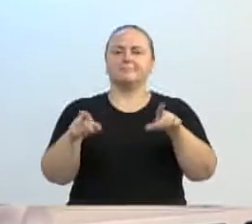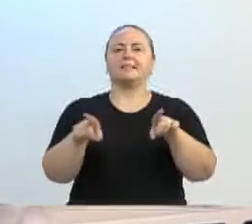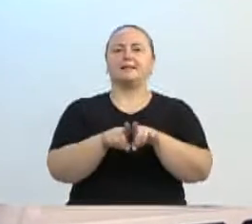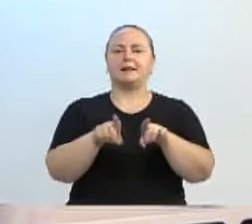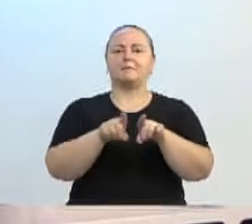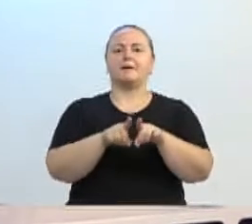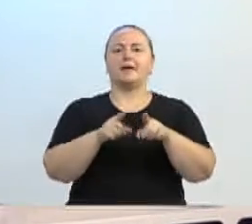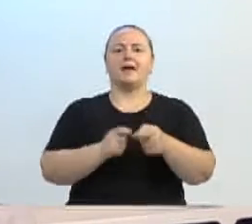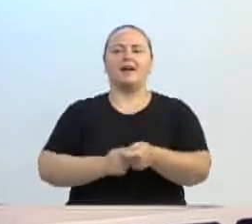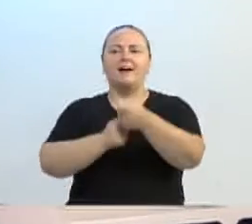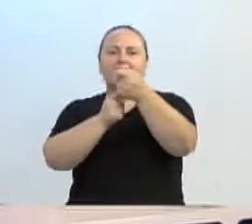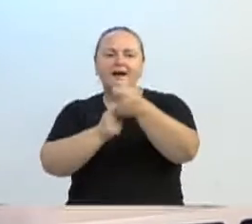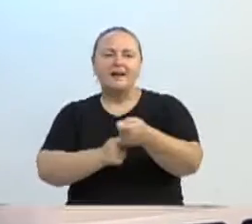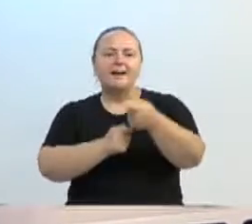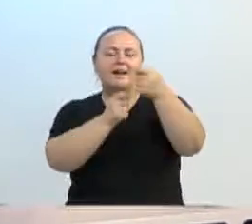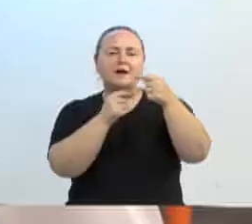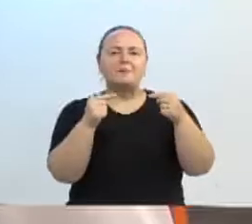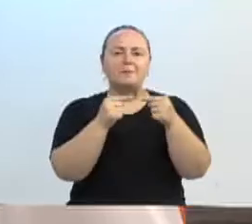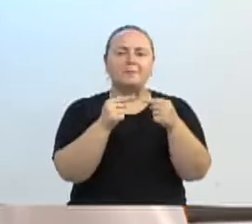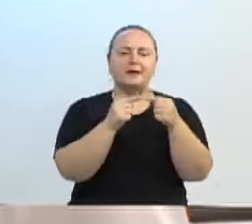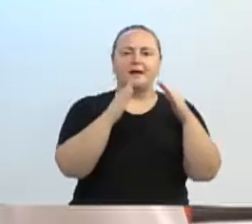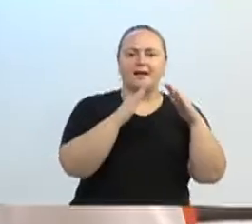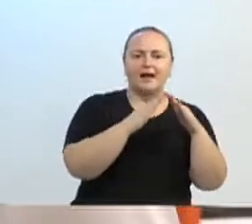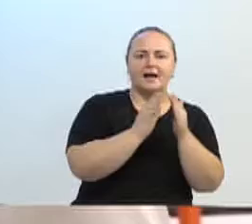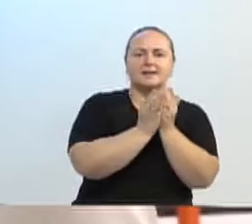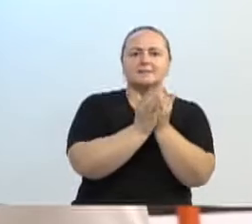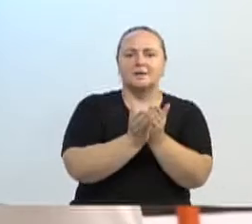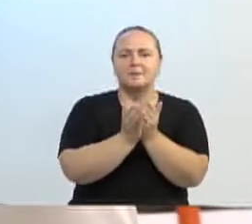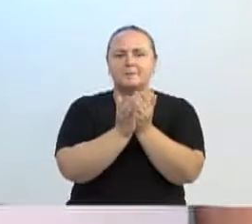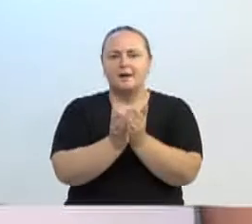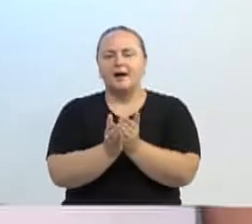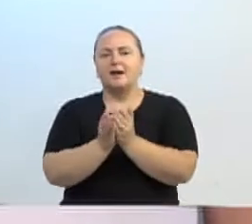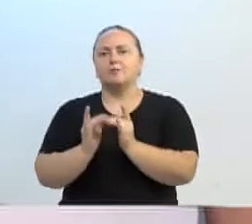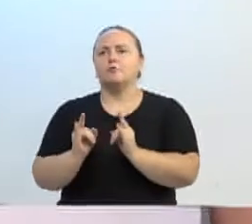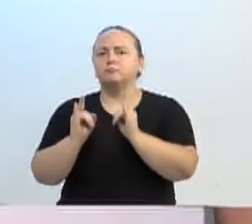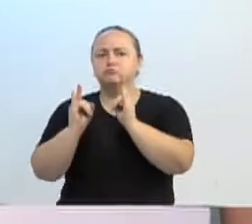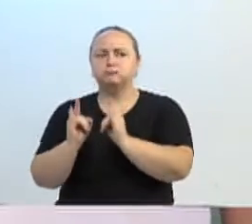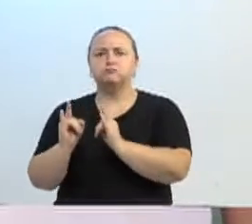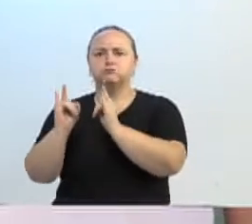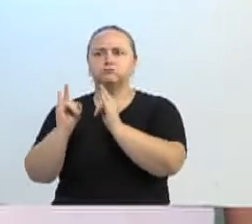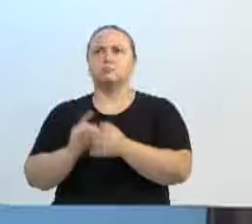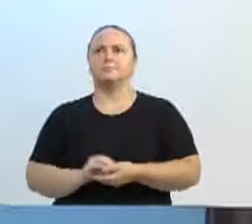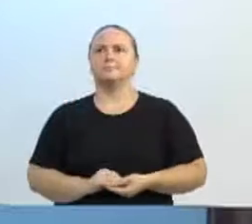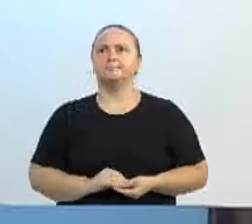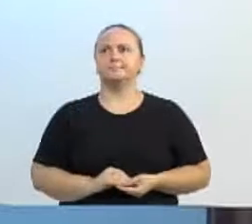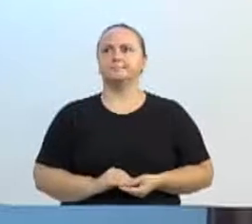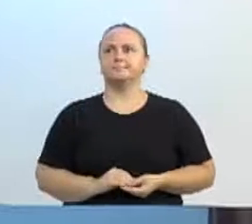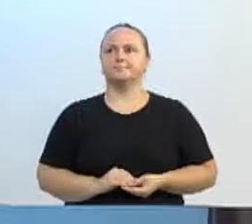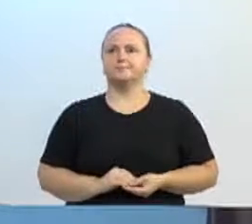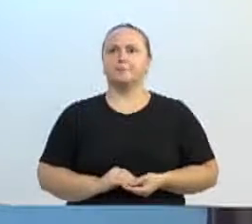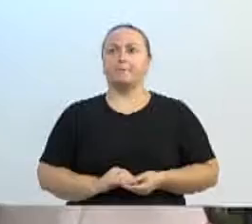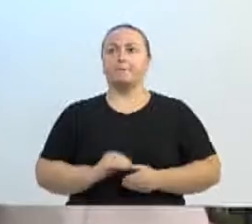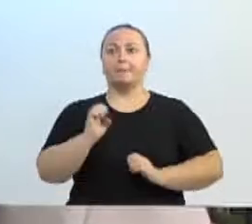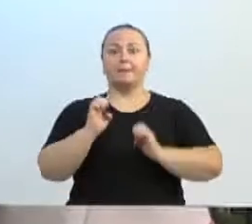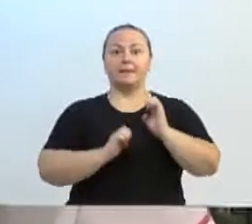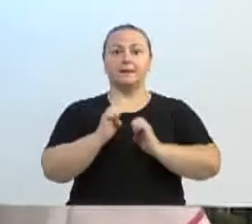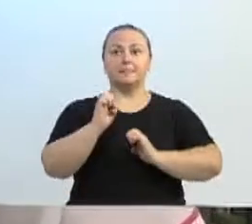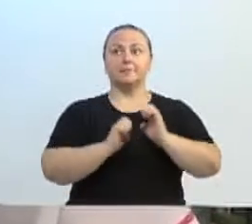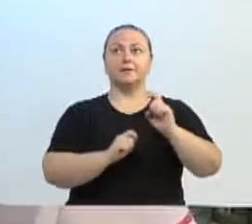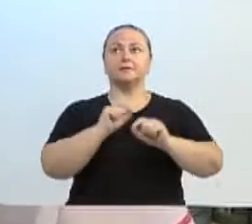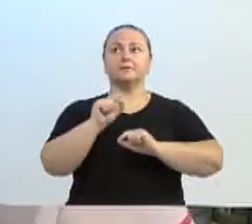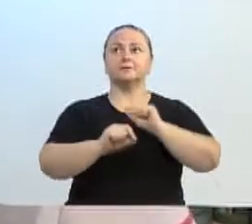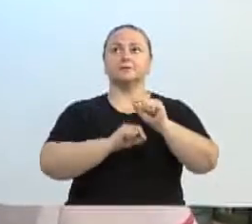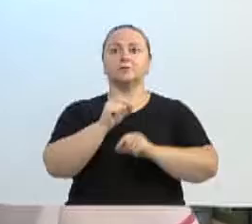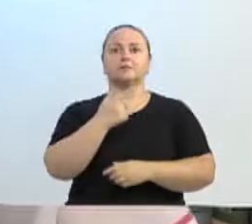né? Junto com a industrial e marítima. A empresa já planeja agora a expansão do negócio. O fato de